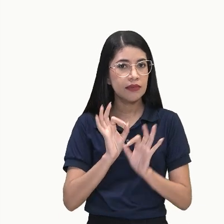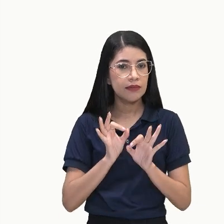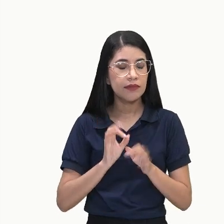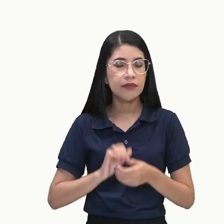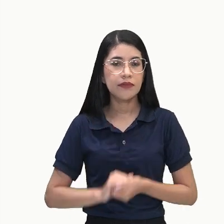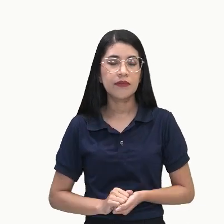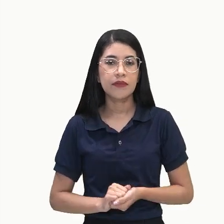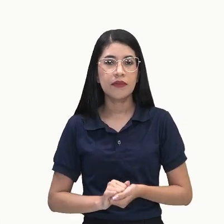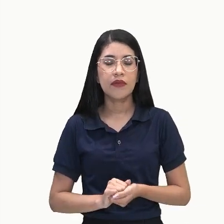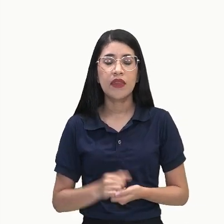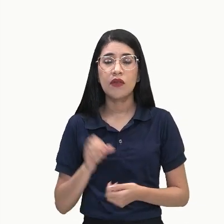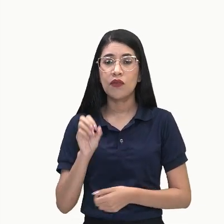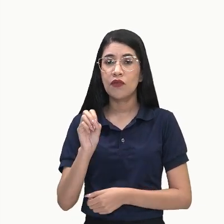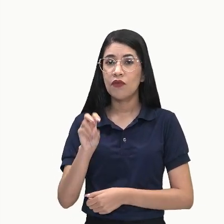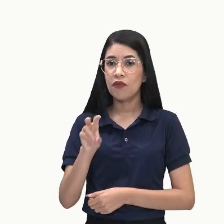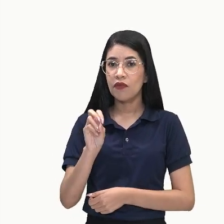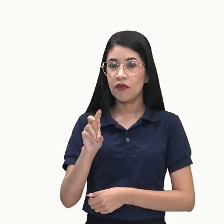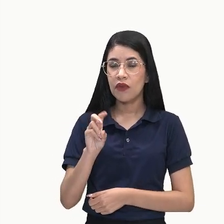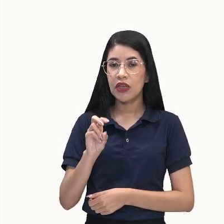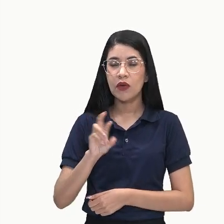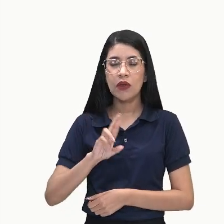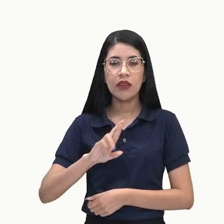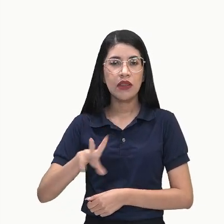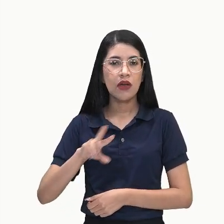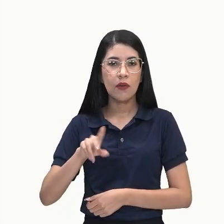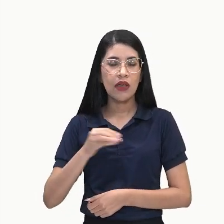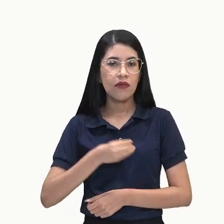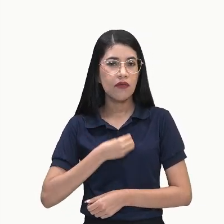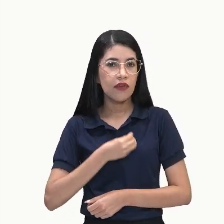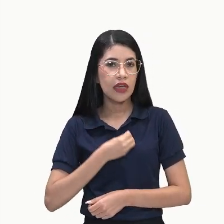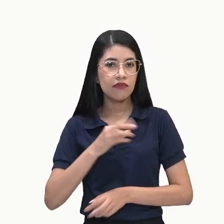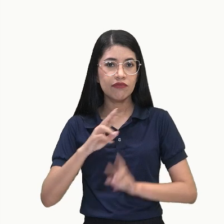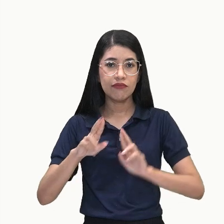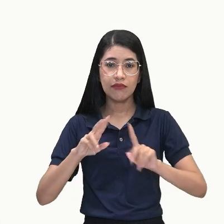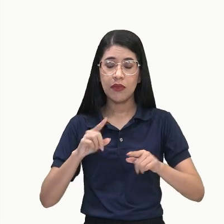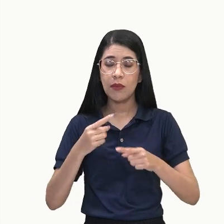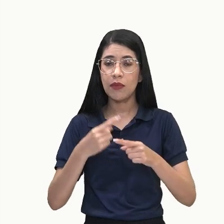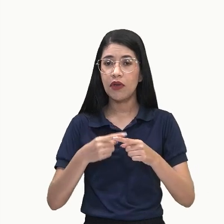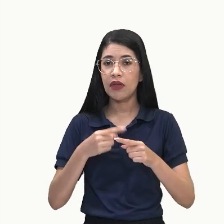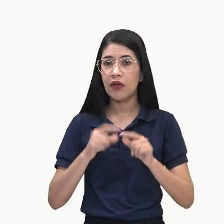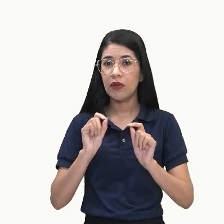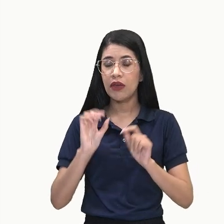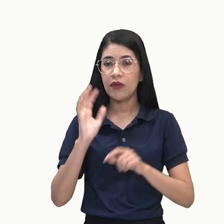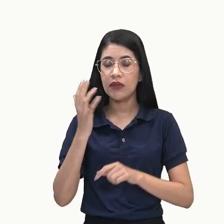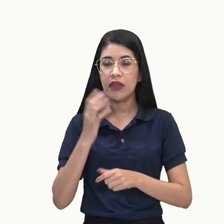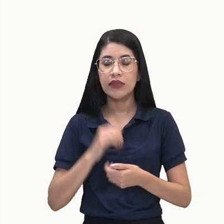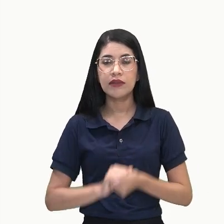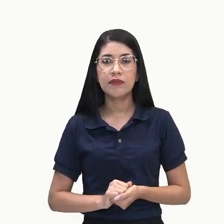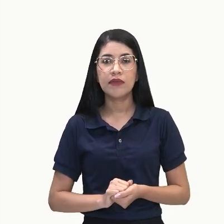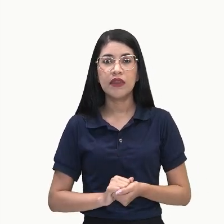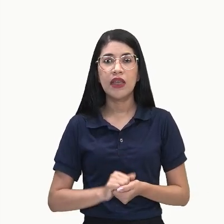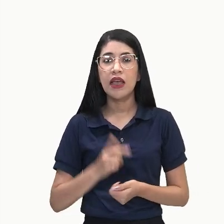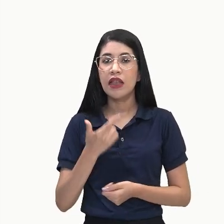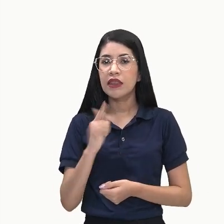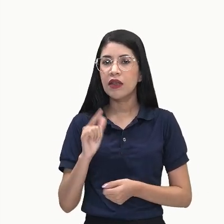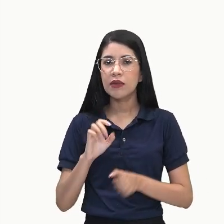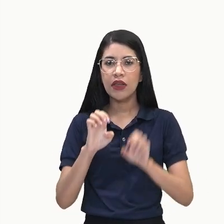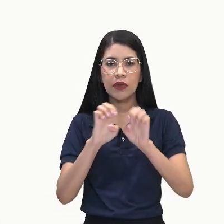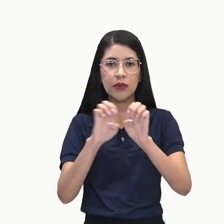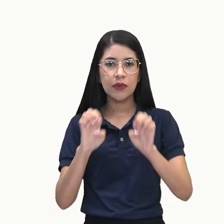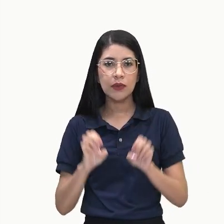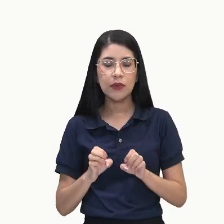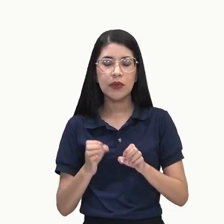Os vírus não são considerados seres vivos porque eles não são uma estrutura